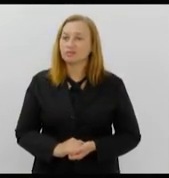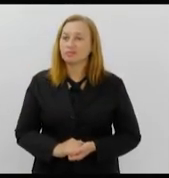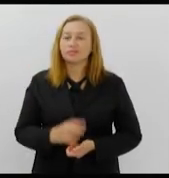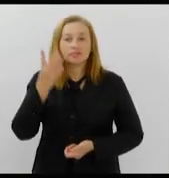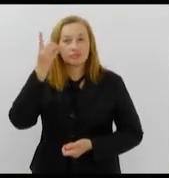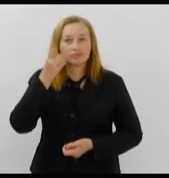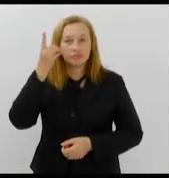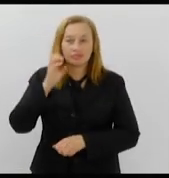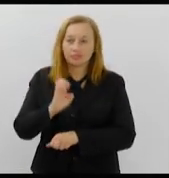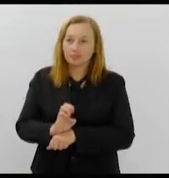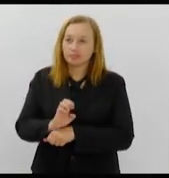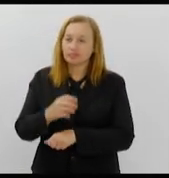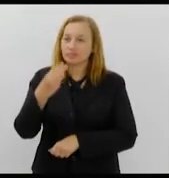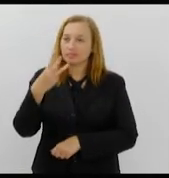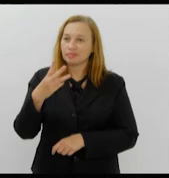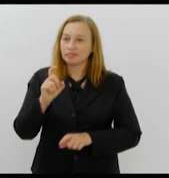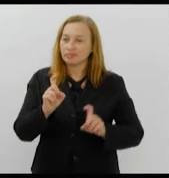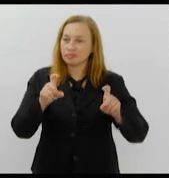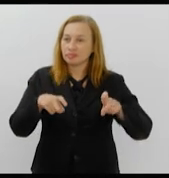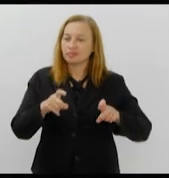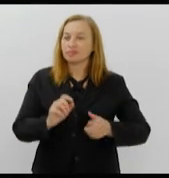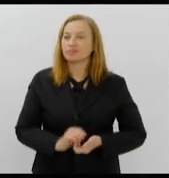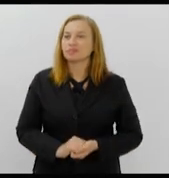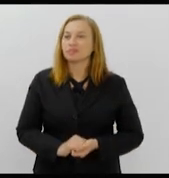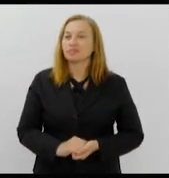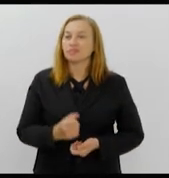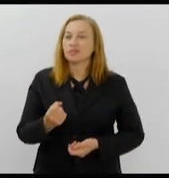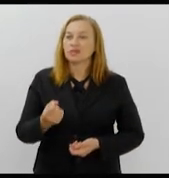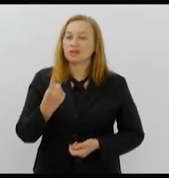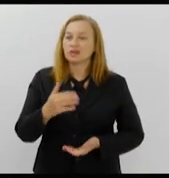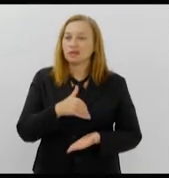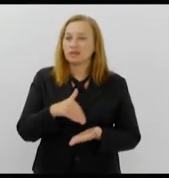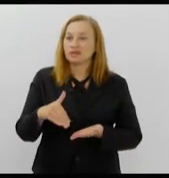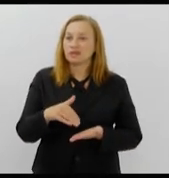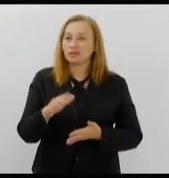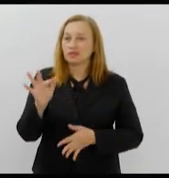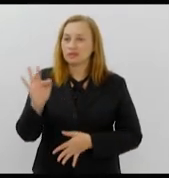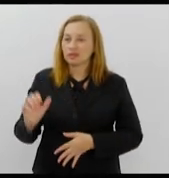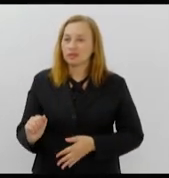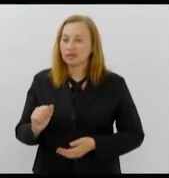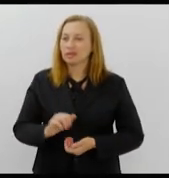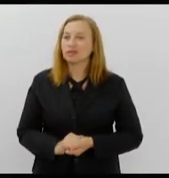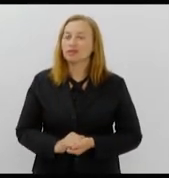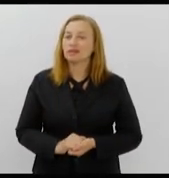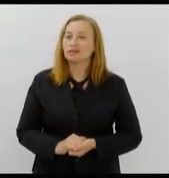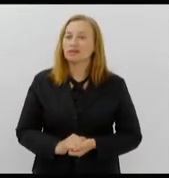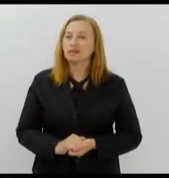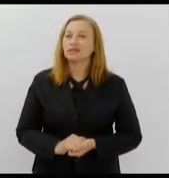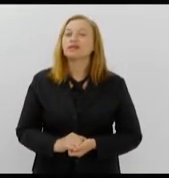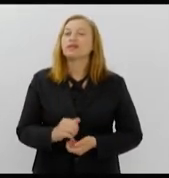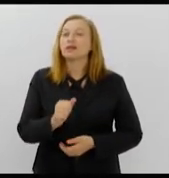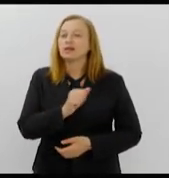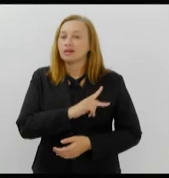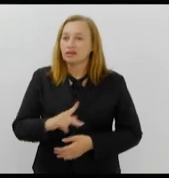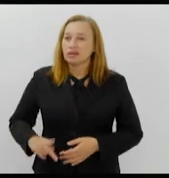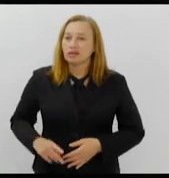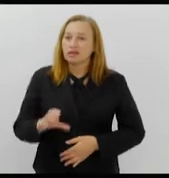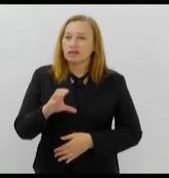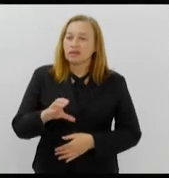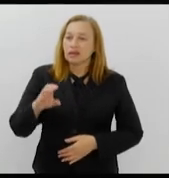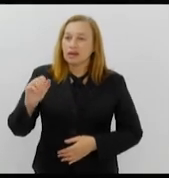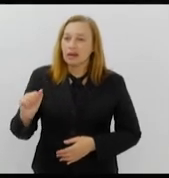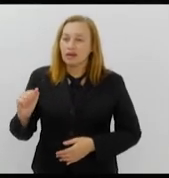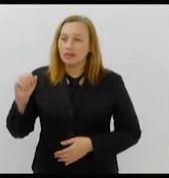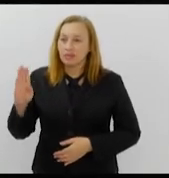deputado estadual por 3 mandatos, ex-secretário de Fazenda, presidente da SEAB, presidente